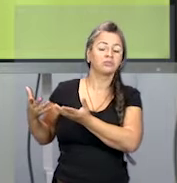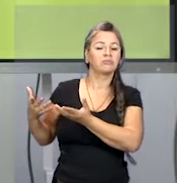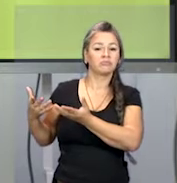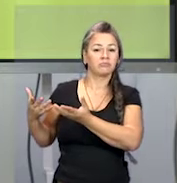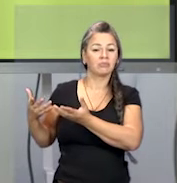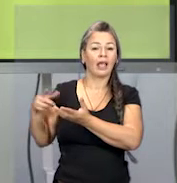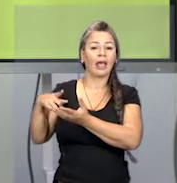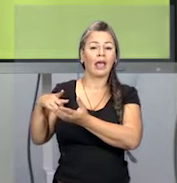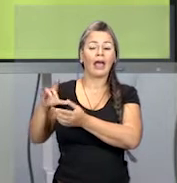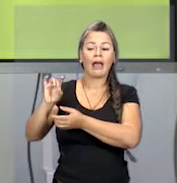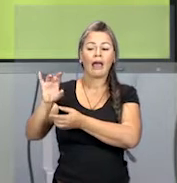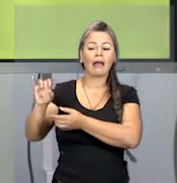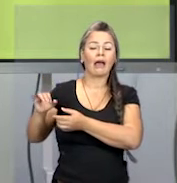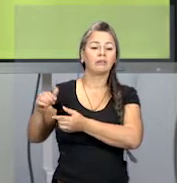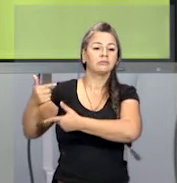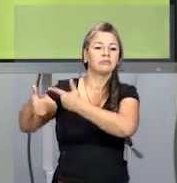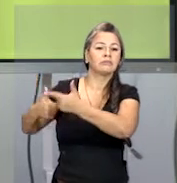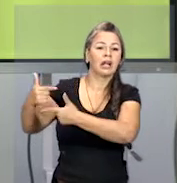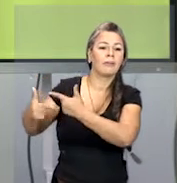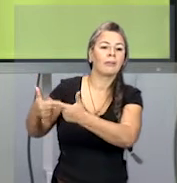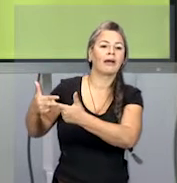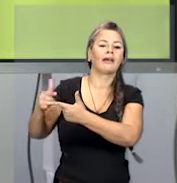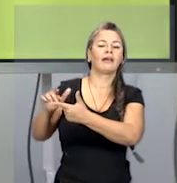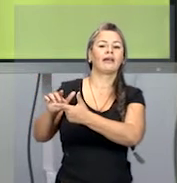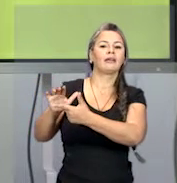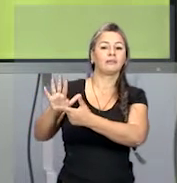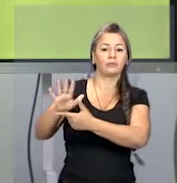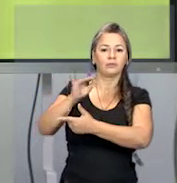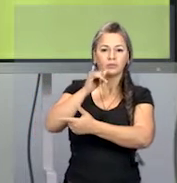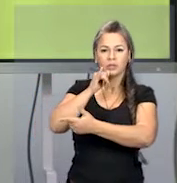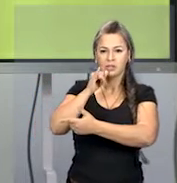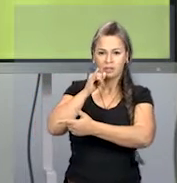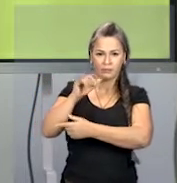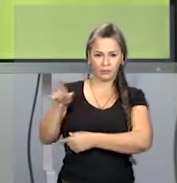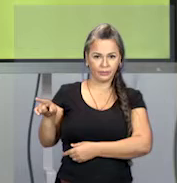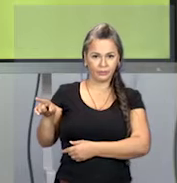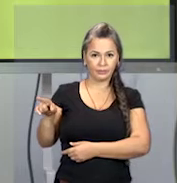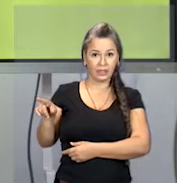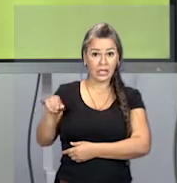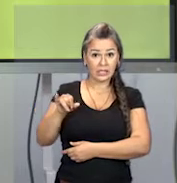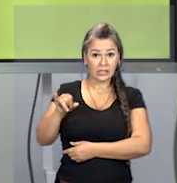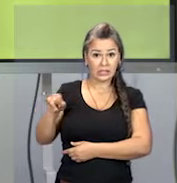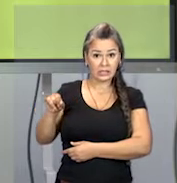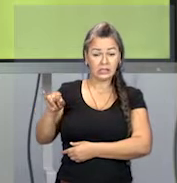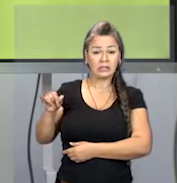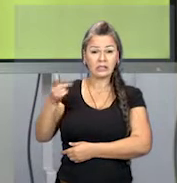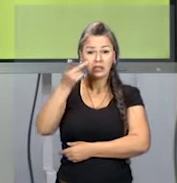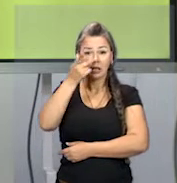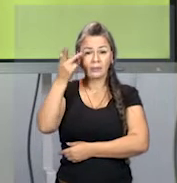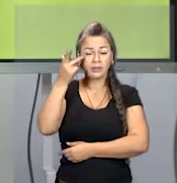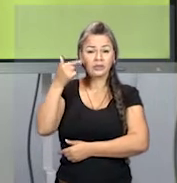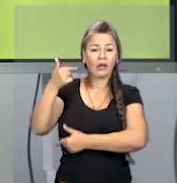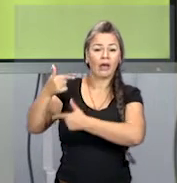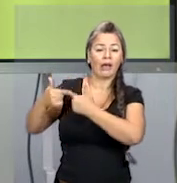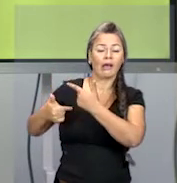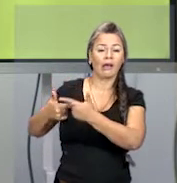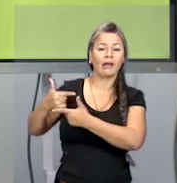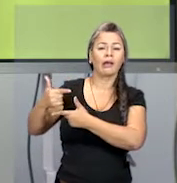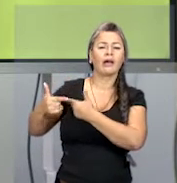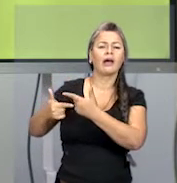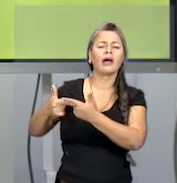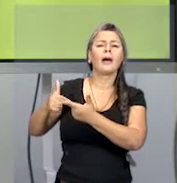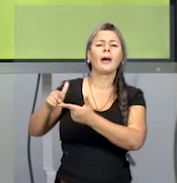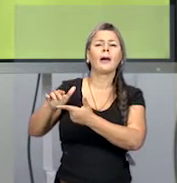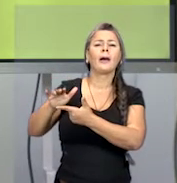sociedade. Sendo que, se ele não desempenhar aquele papel de uma forma adequada, ele vai deixar